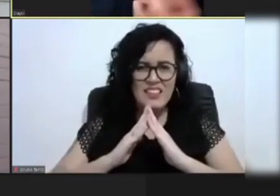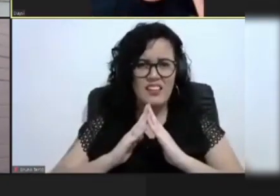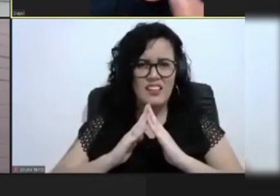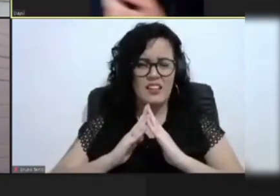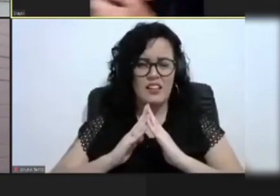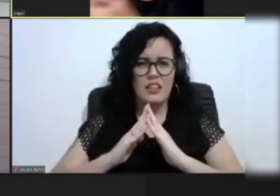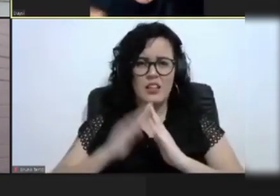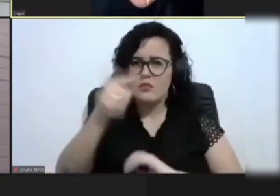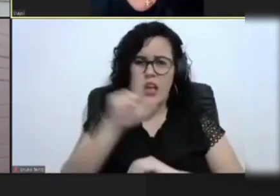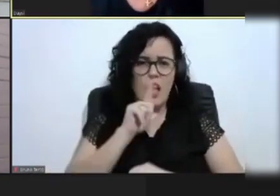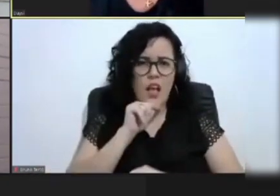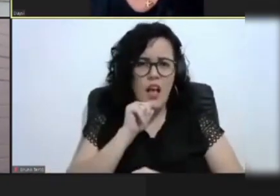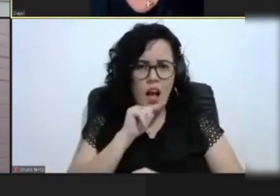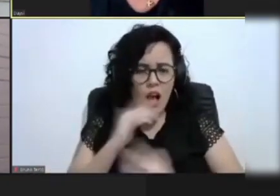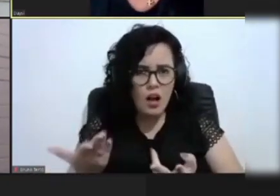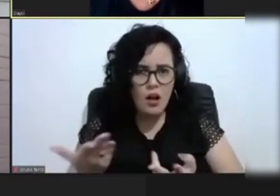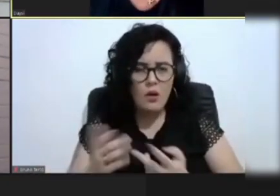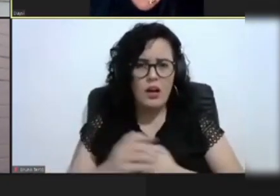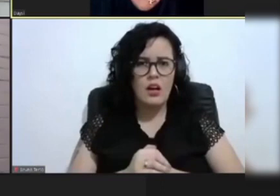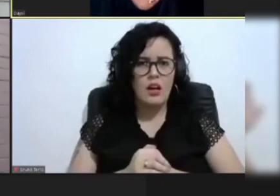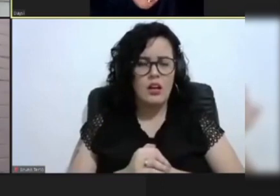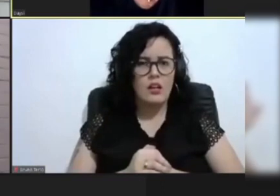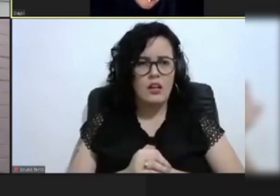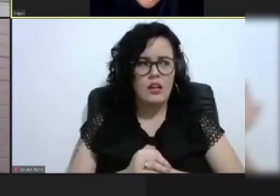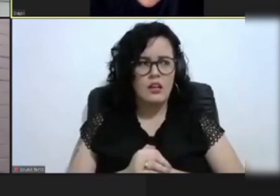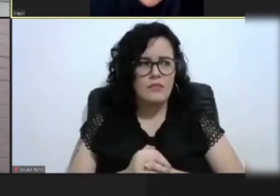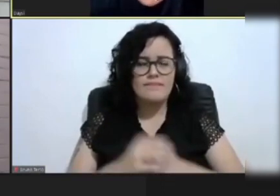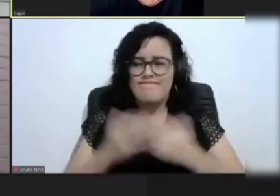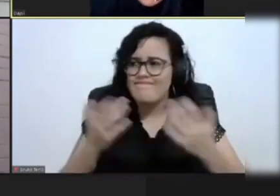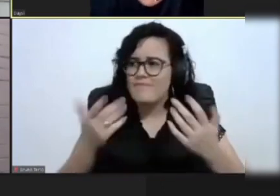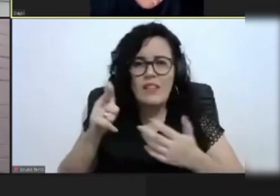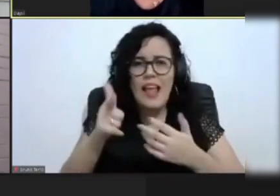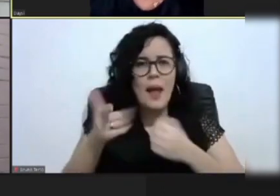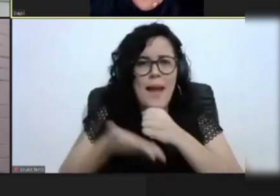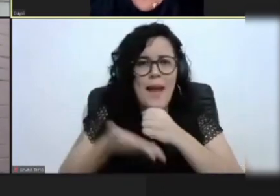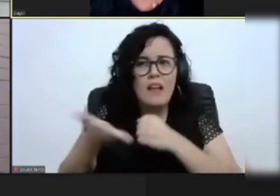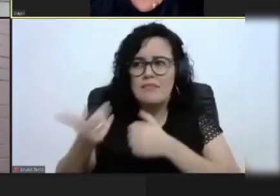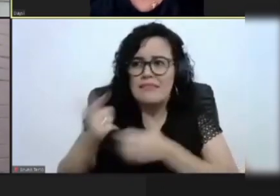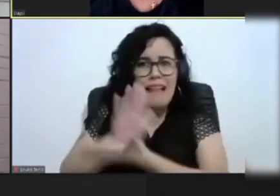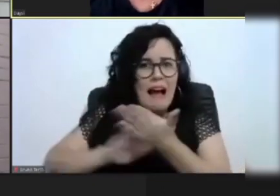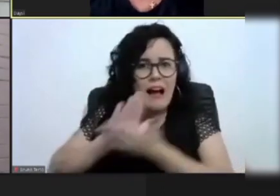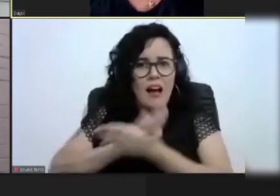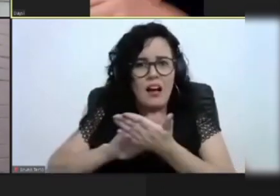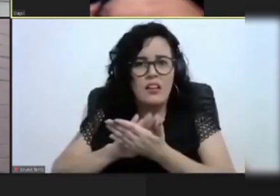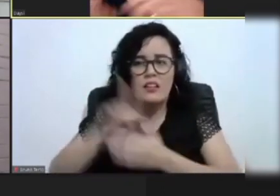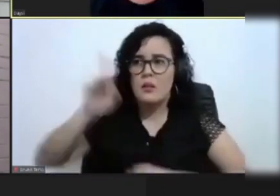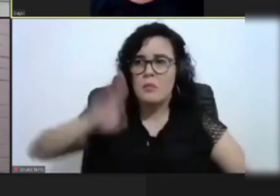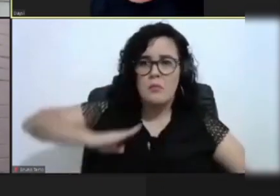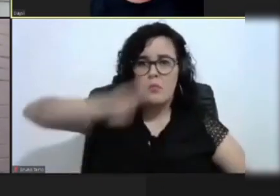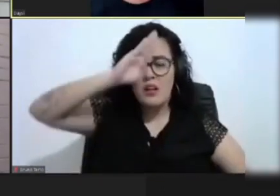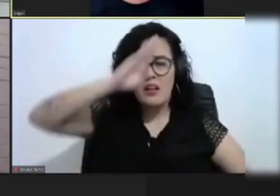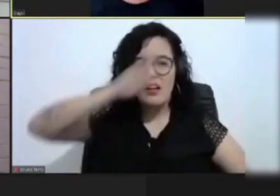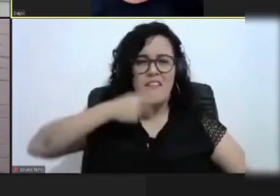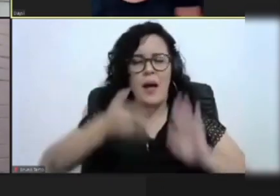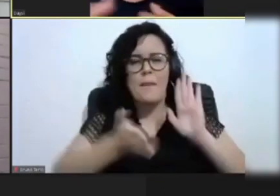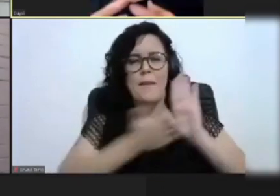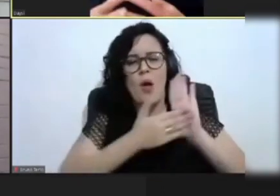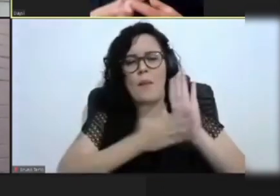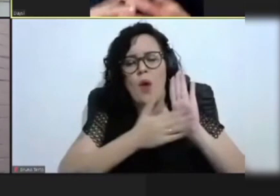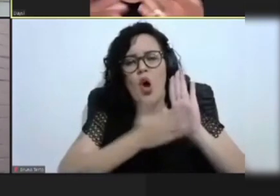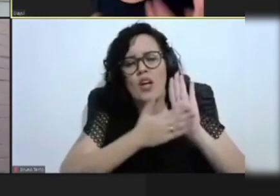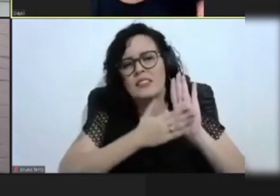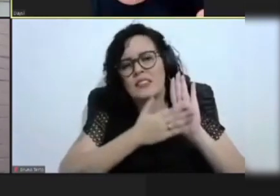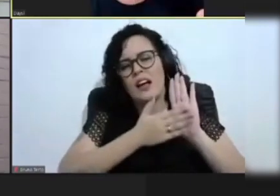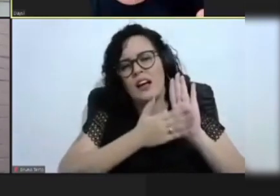encanada. Quer dizer, então, e quando eu vejo o discurso do Bolsonaro, a proposta dele,